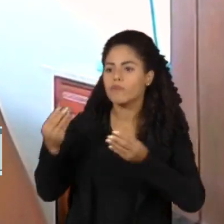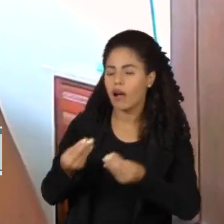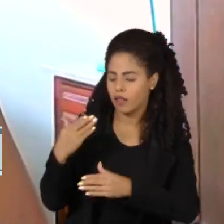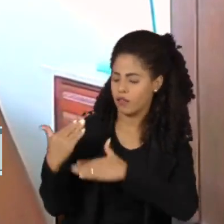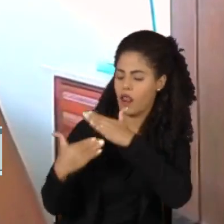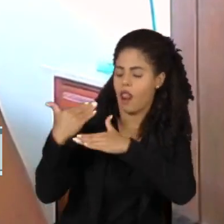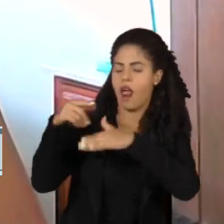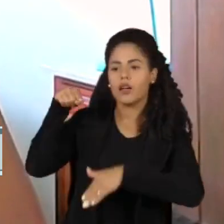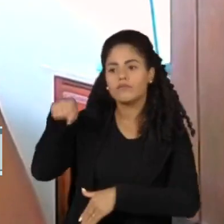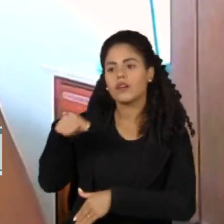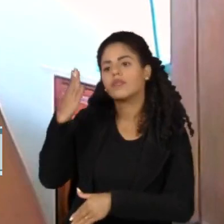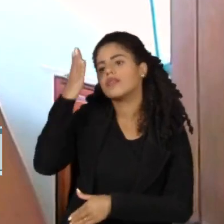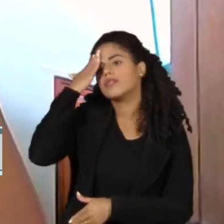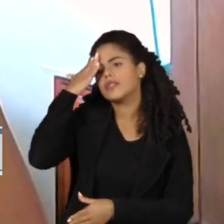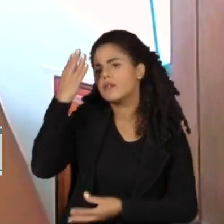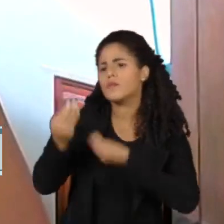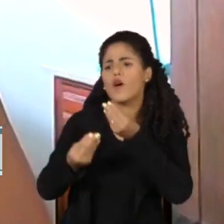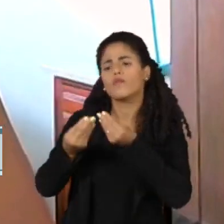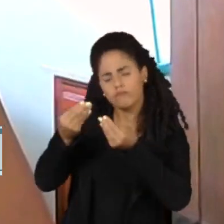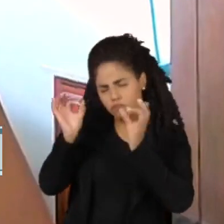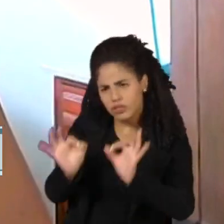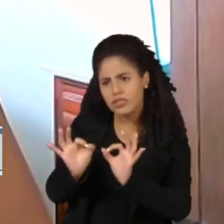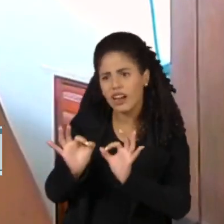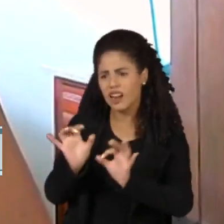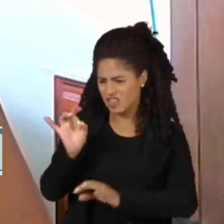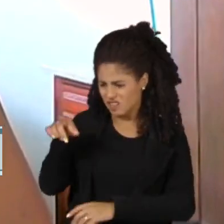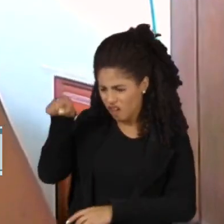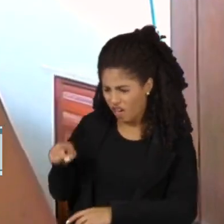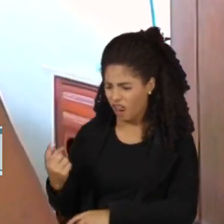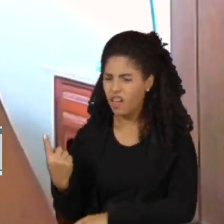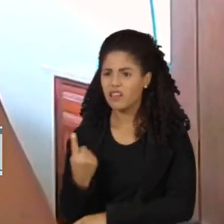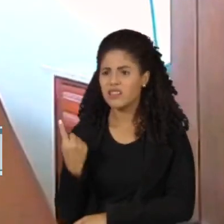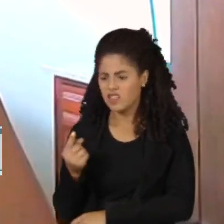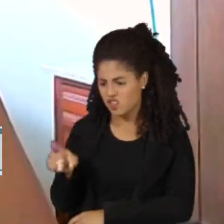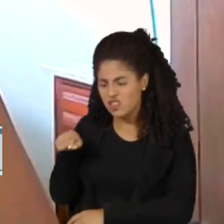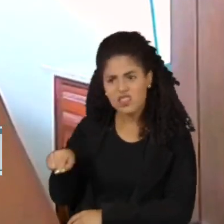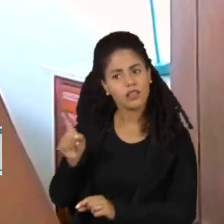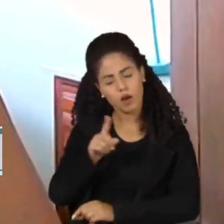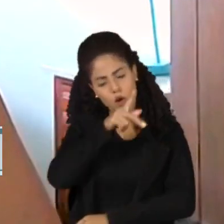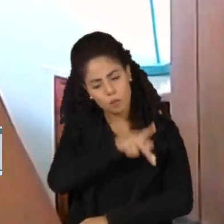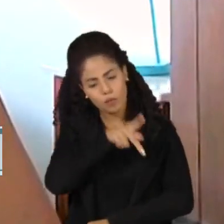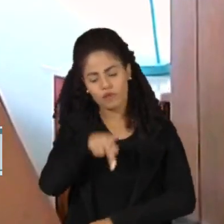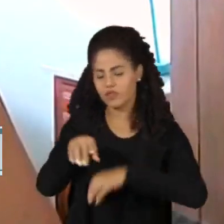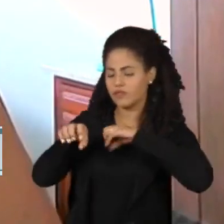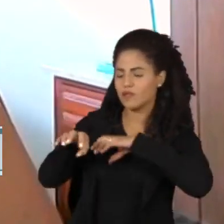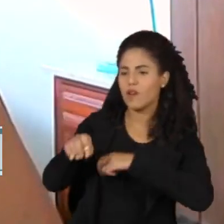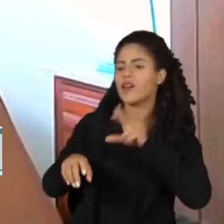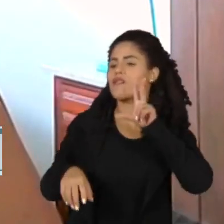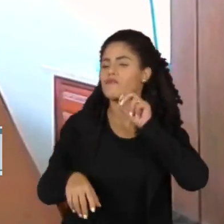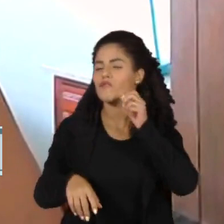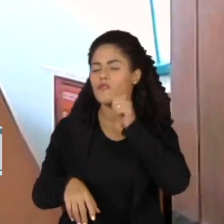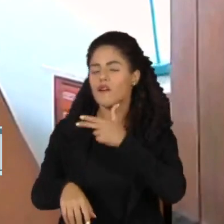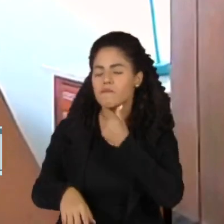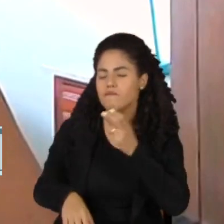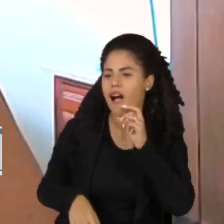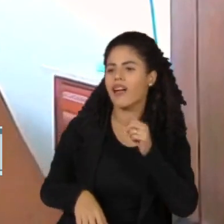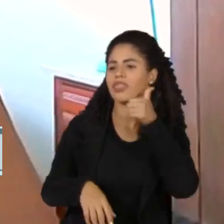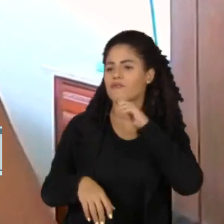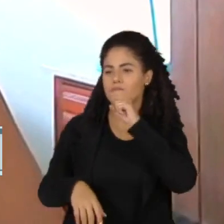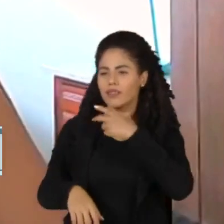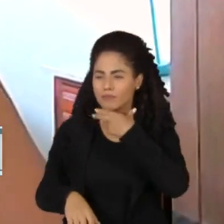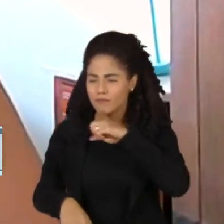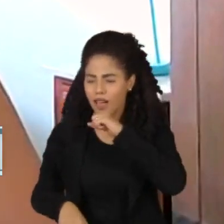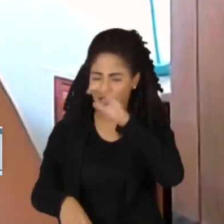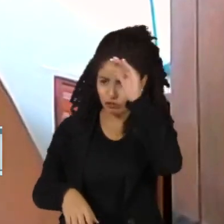da criança. Então, como você muito bem colocou, não é só ela, né? São os professores, são os avós, são os pais, são os